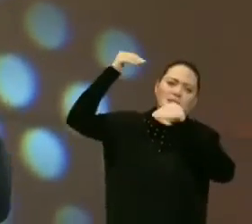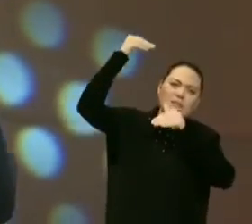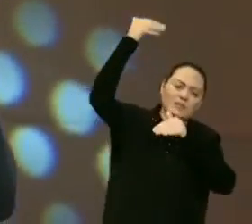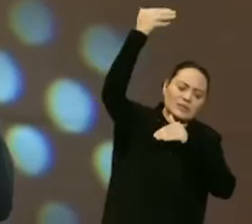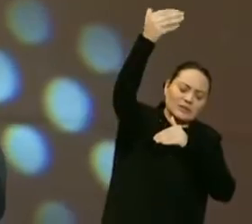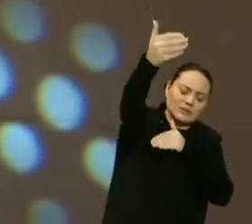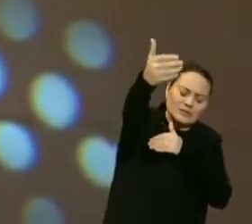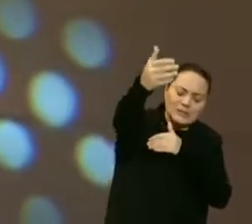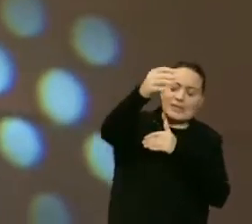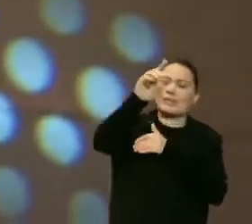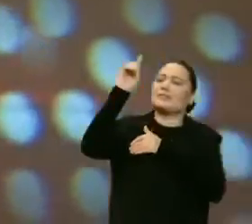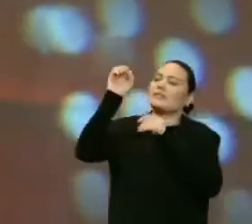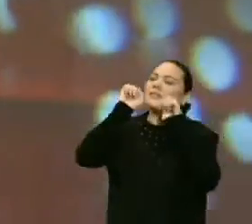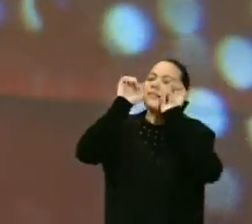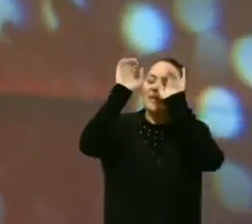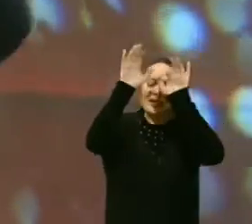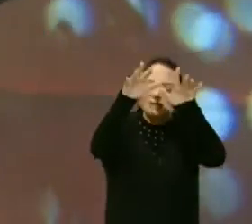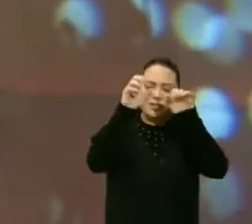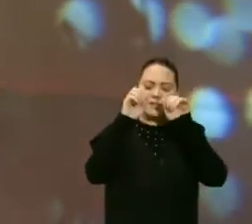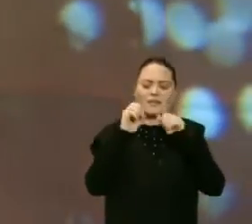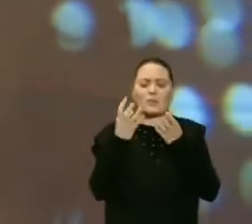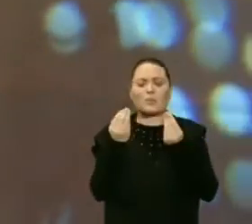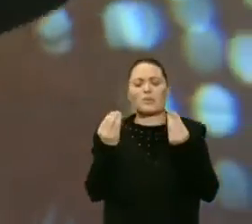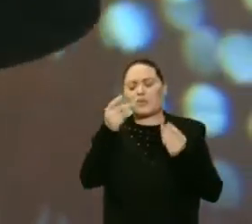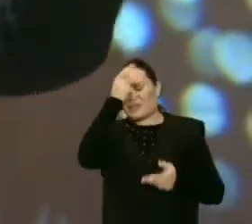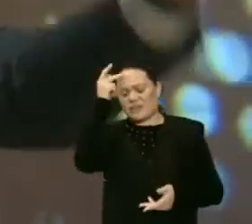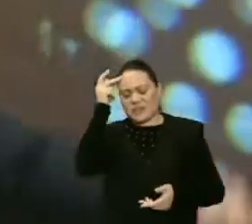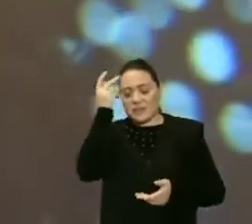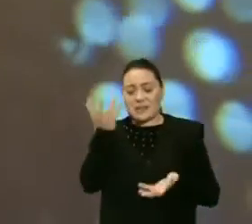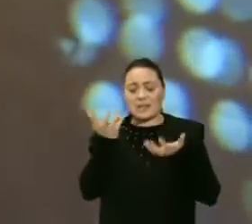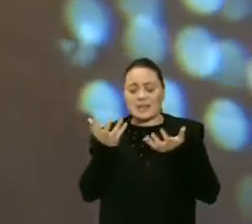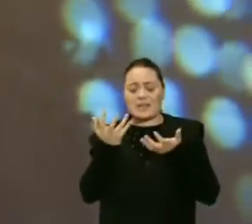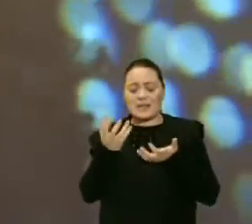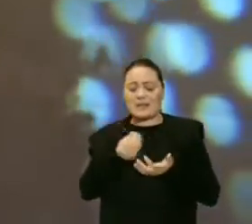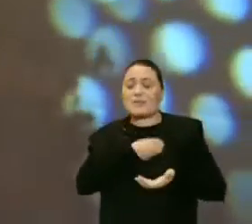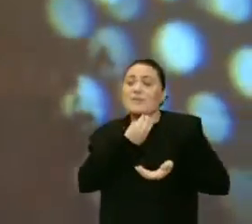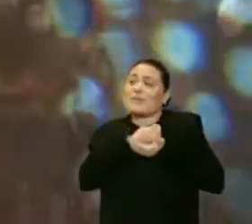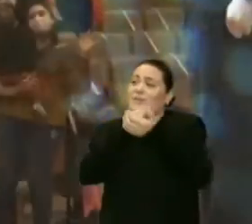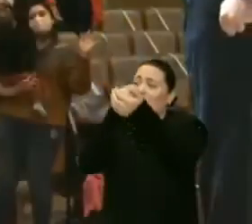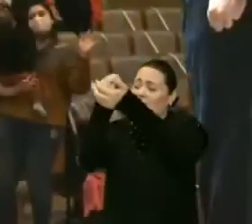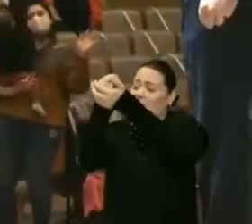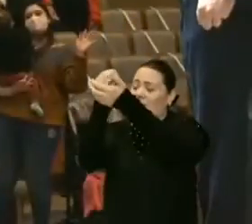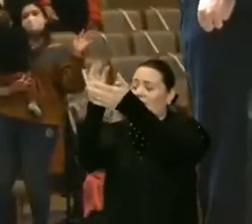te abençoe, Deus te abençoe, Deus, quanta gente, aleluia.